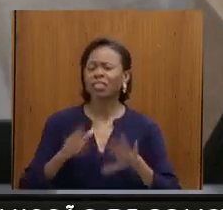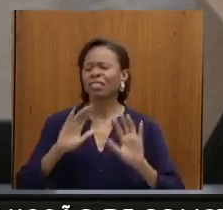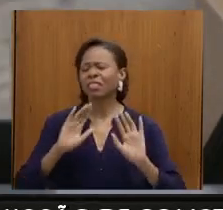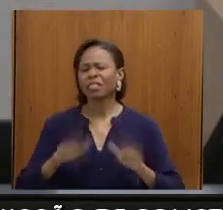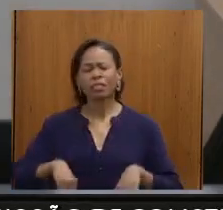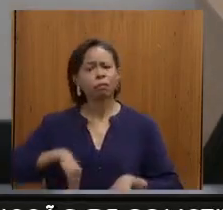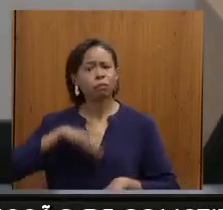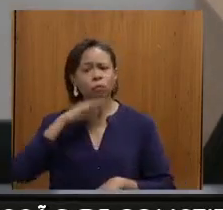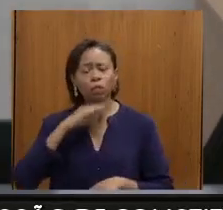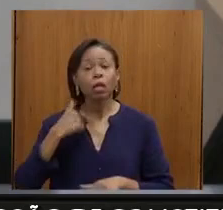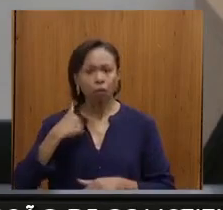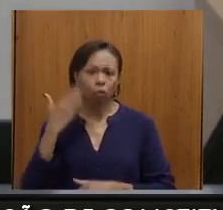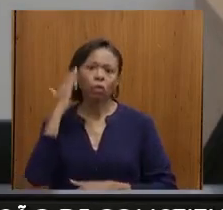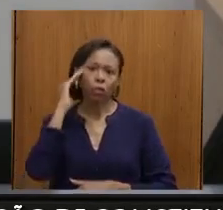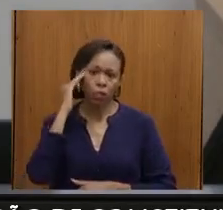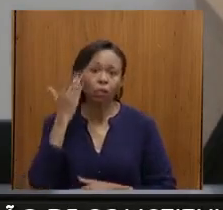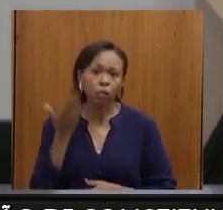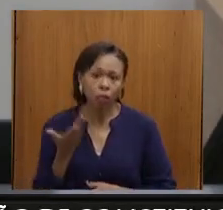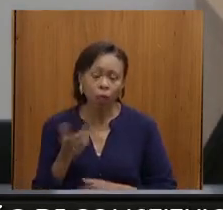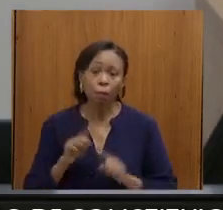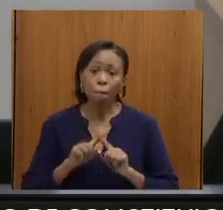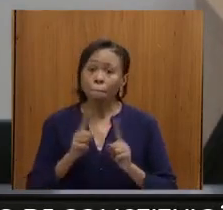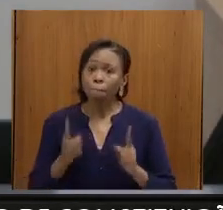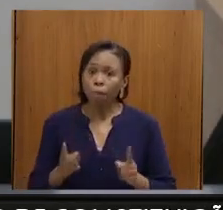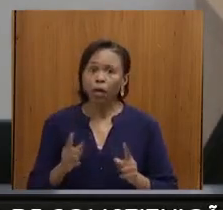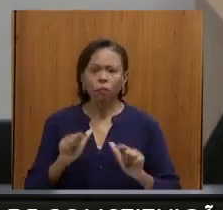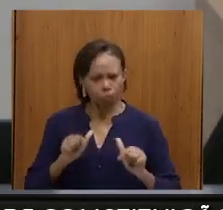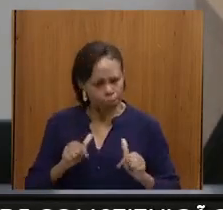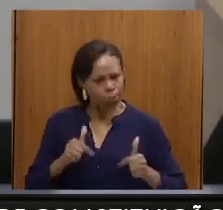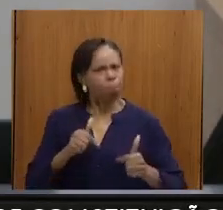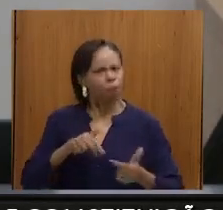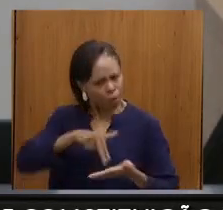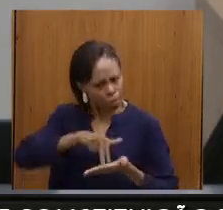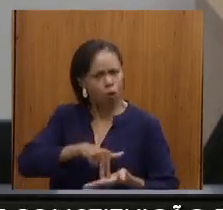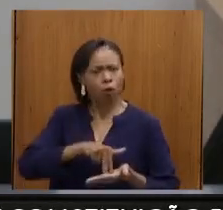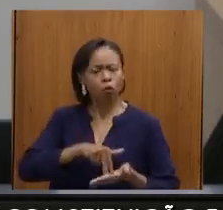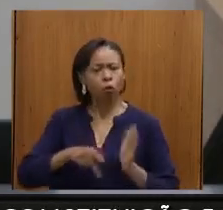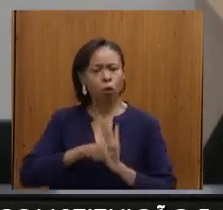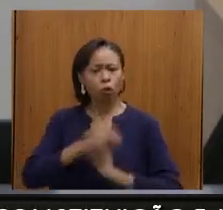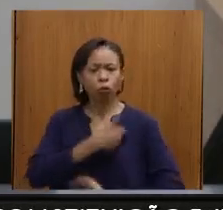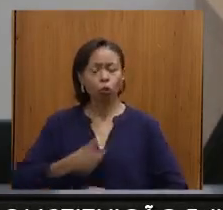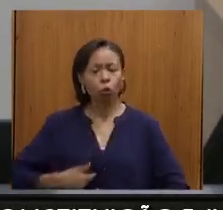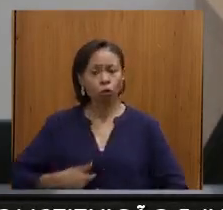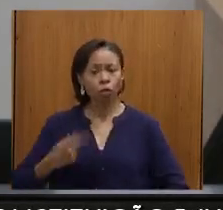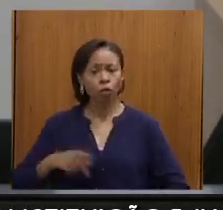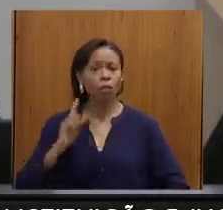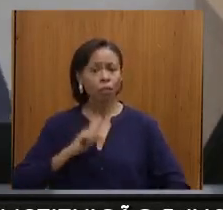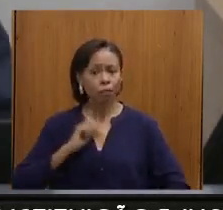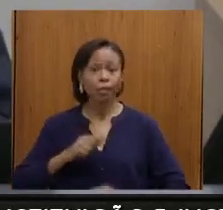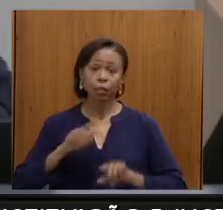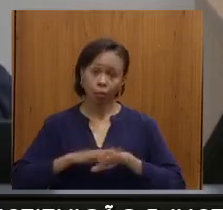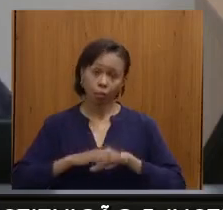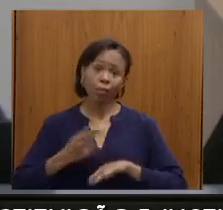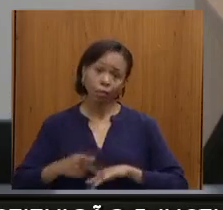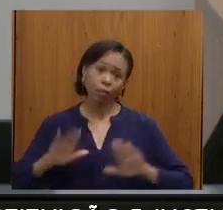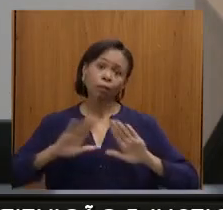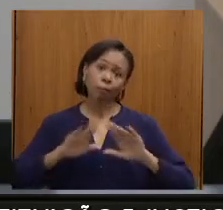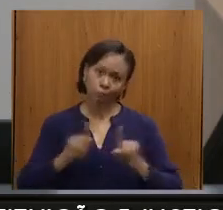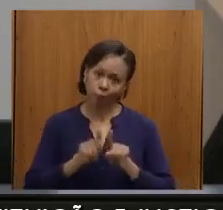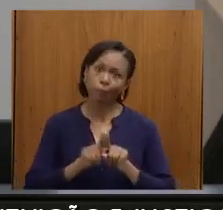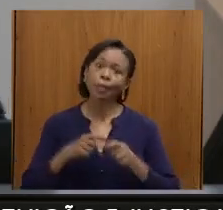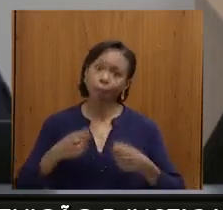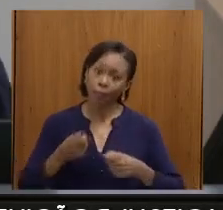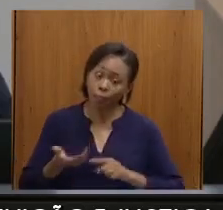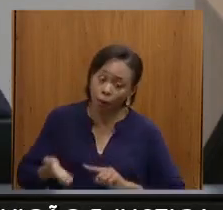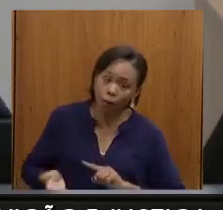compreendo, mas, quem sabe, atitude um pouco mais firme do governo do Estado, também da nossa parte, pode fazer as coisas